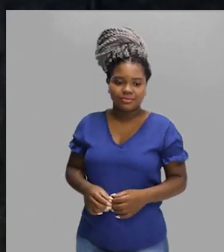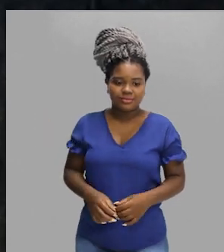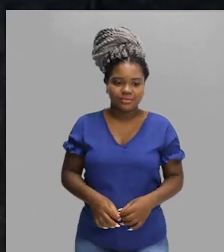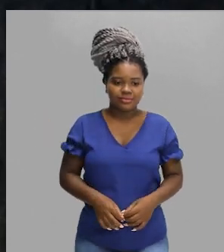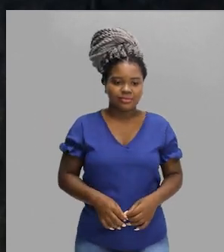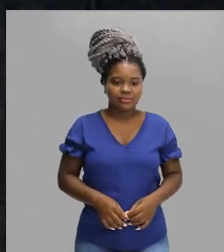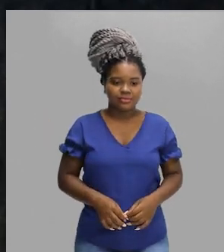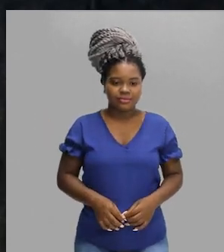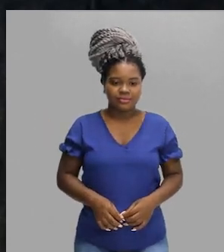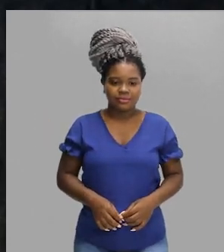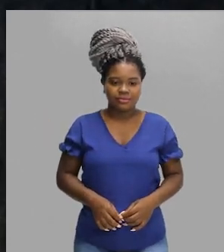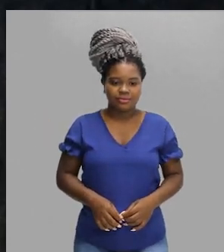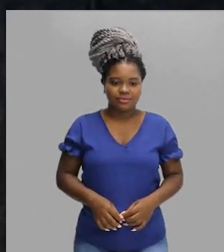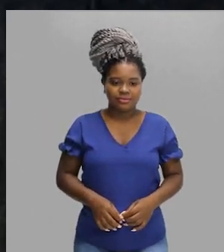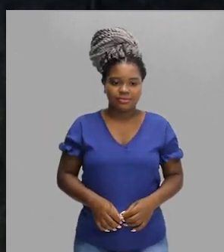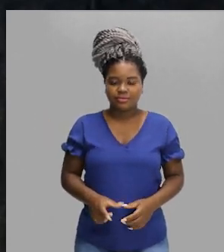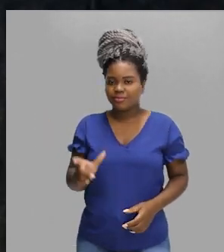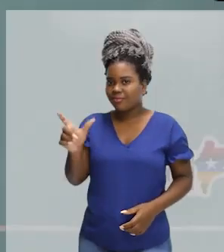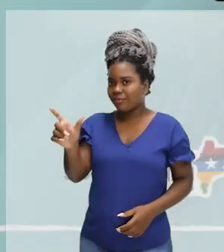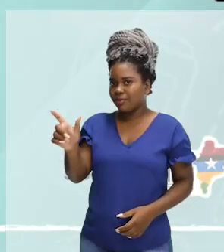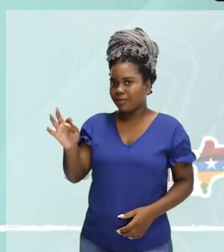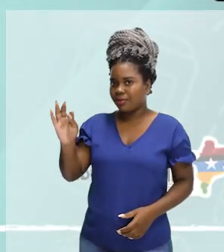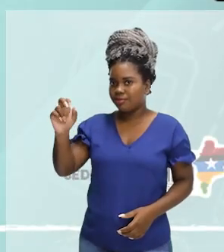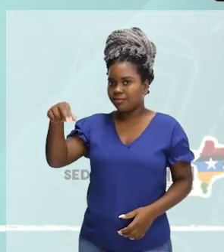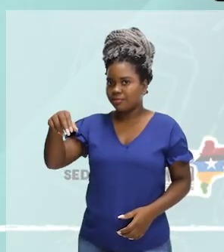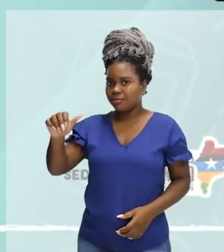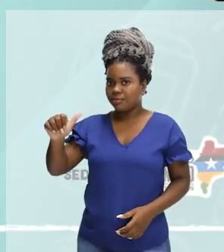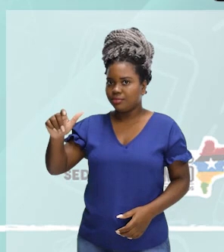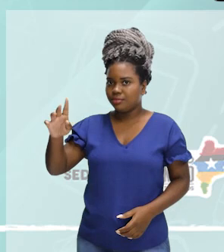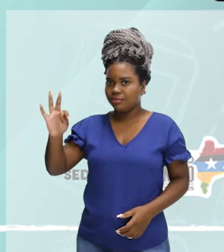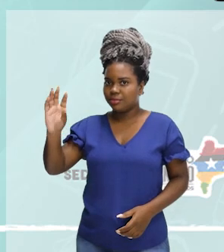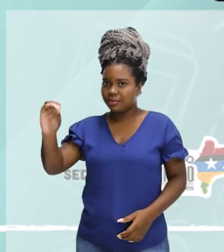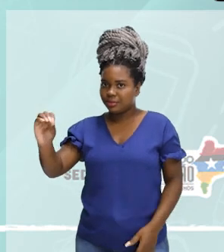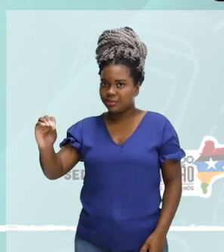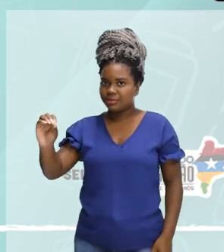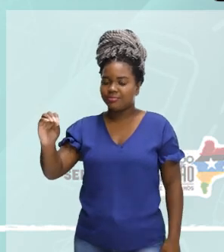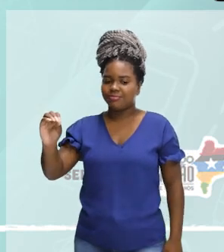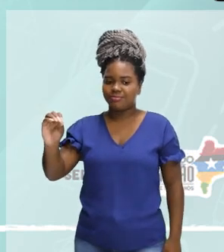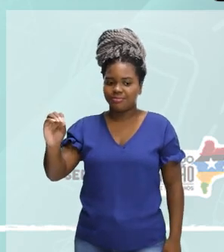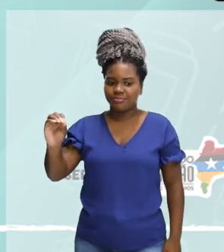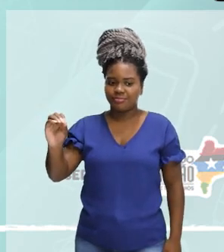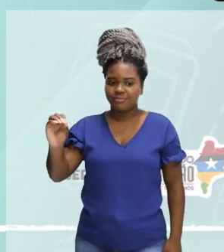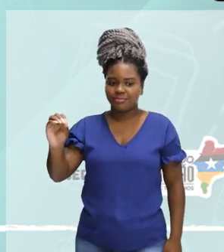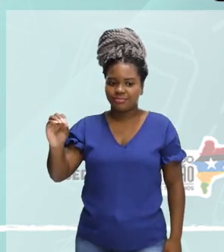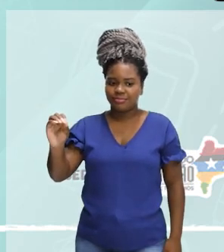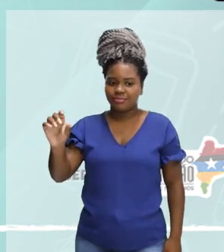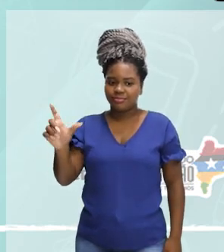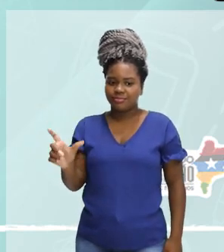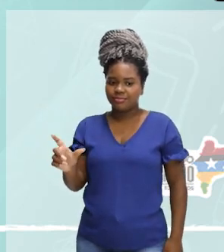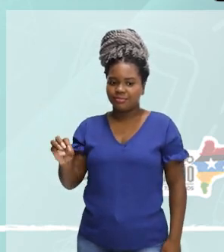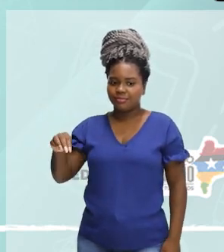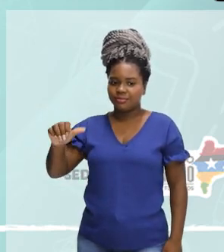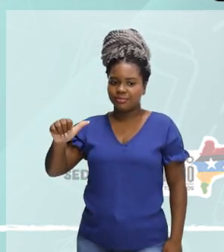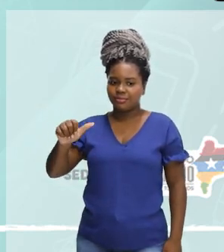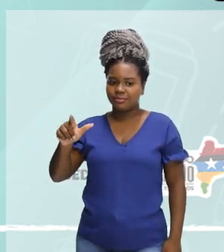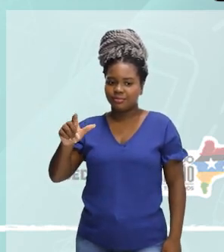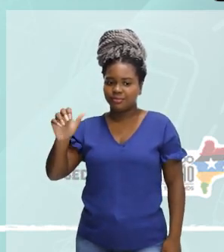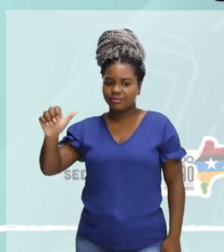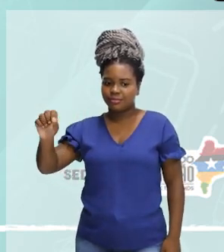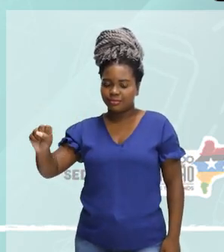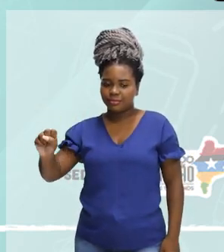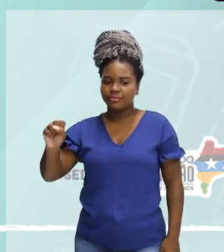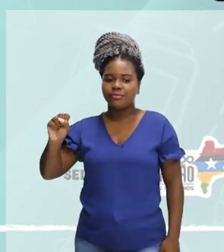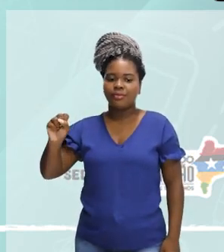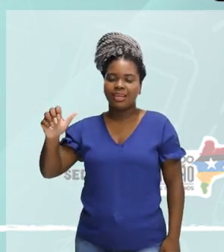sua hermana. Então, ela é tão alta quanto sua irmã. Ella é mais alta